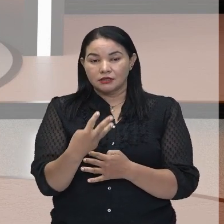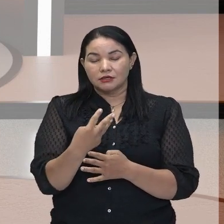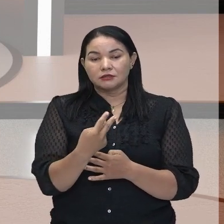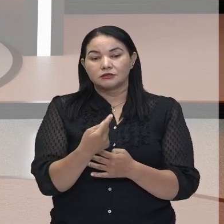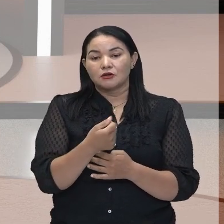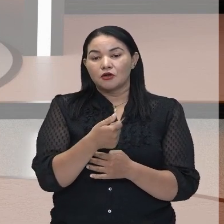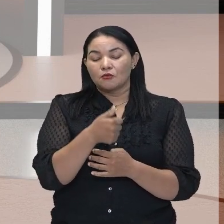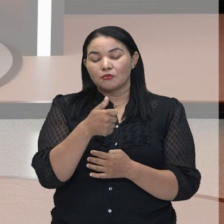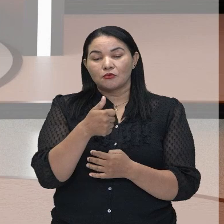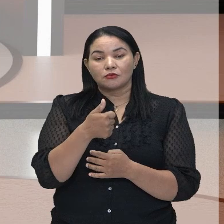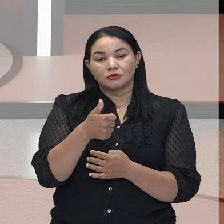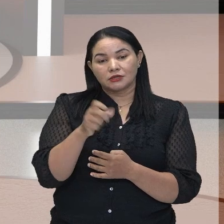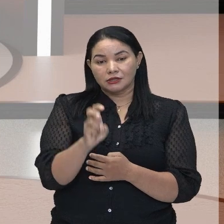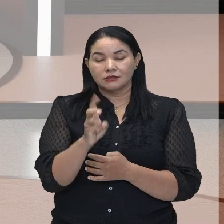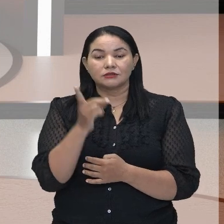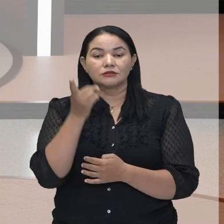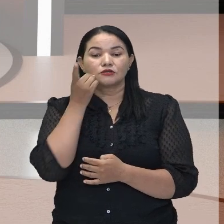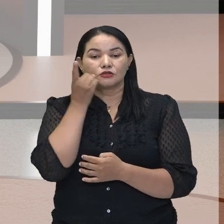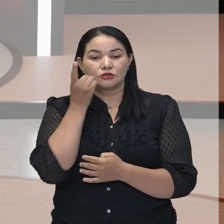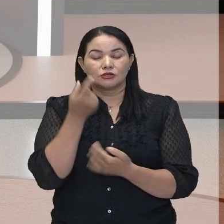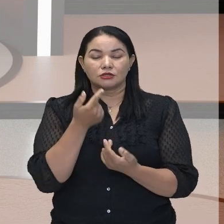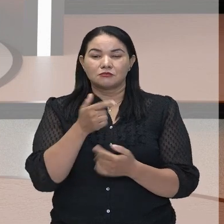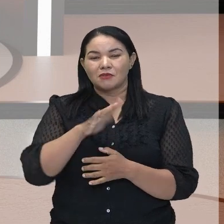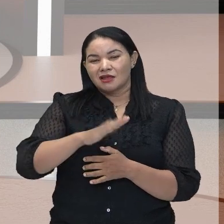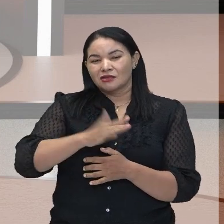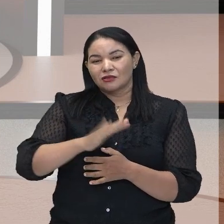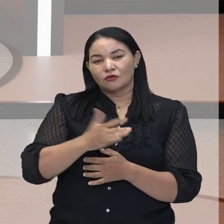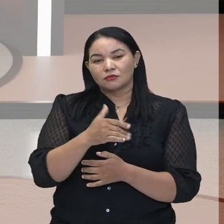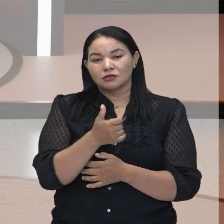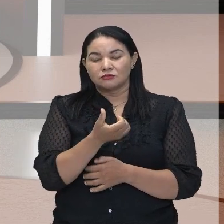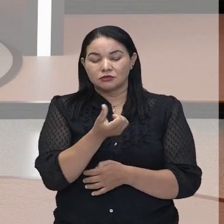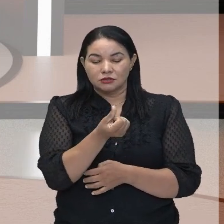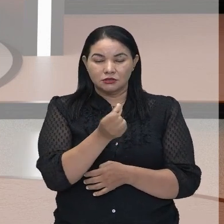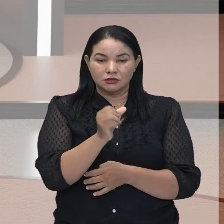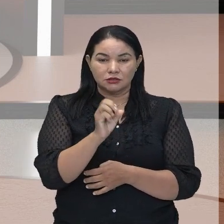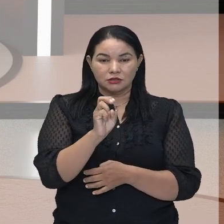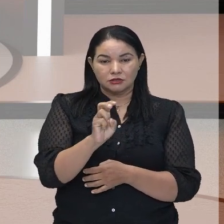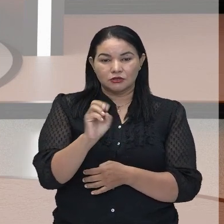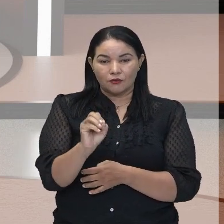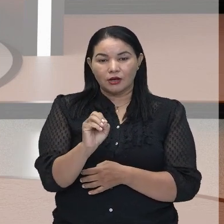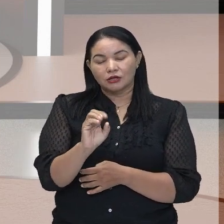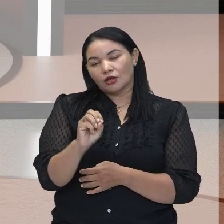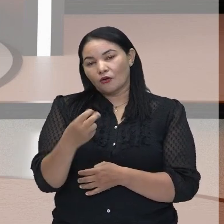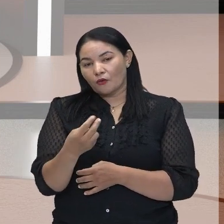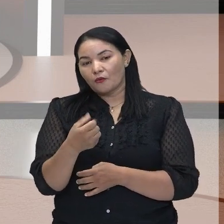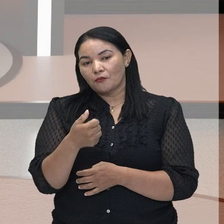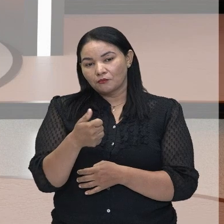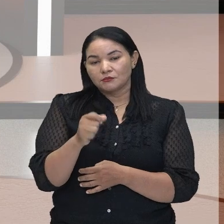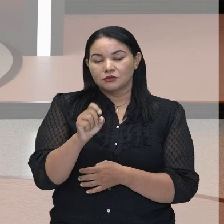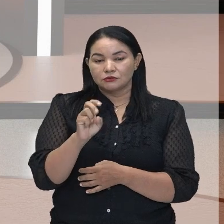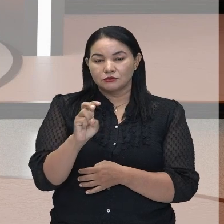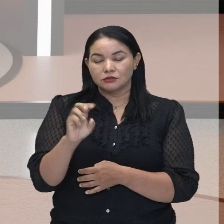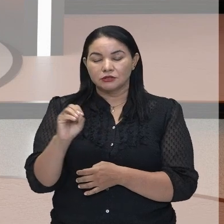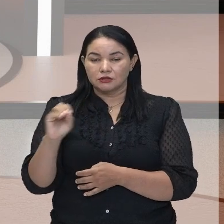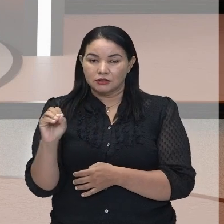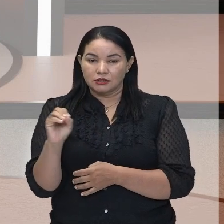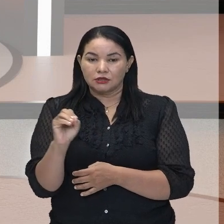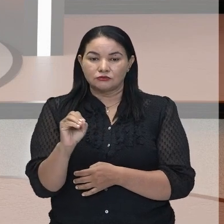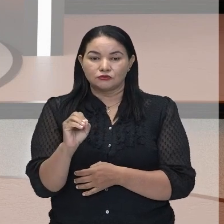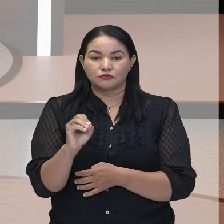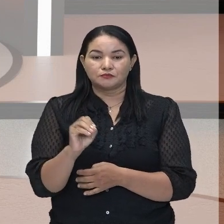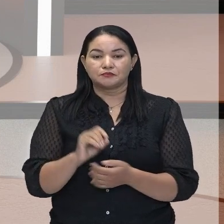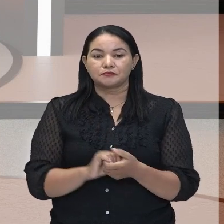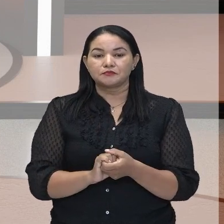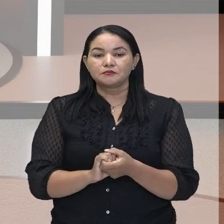quinzenais, tá? Que oscilam ali em torno de 650 a 1.500,